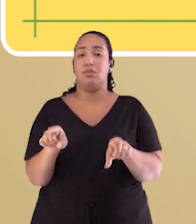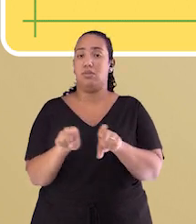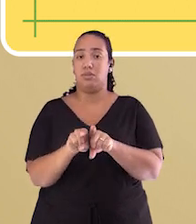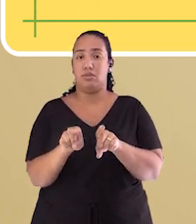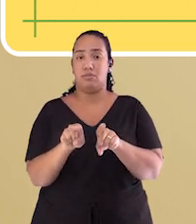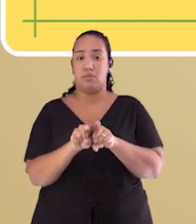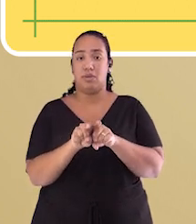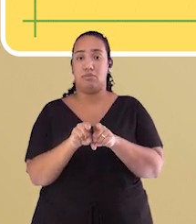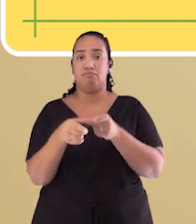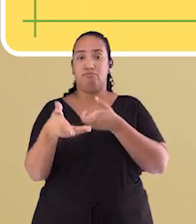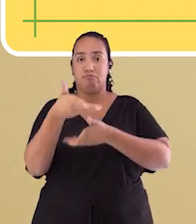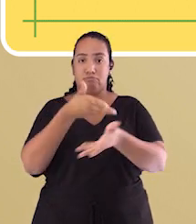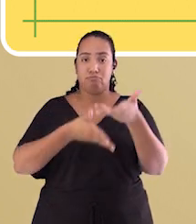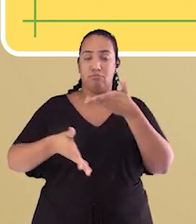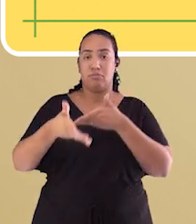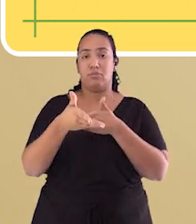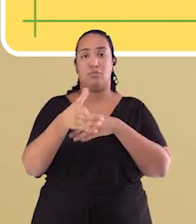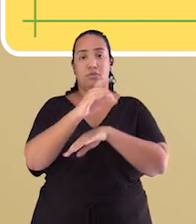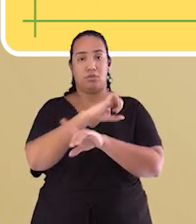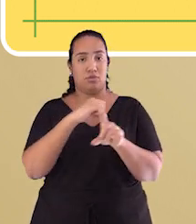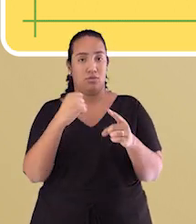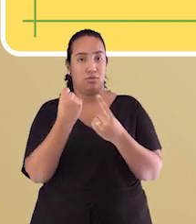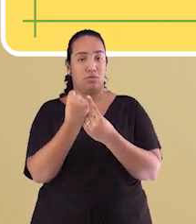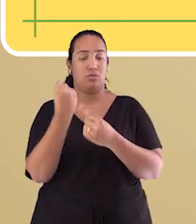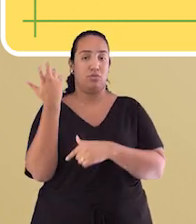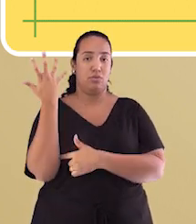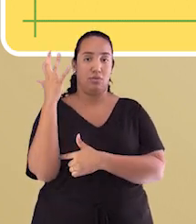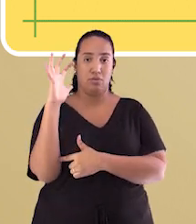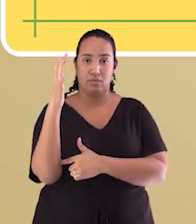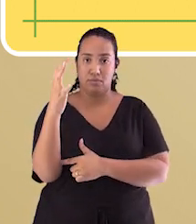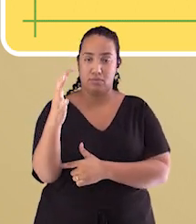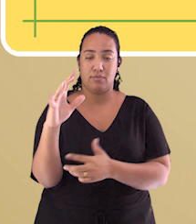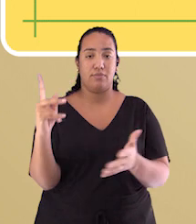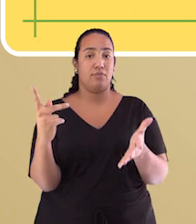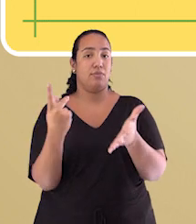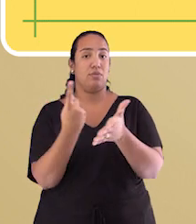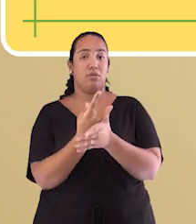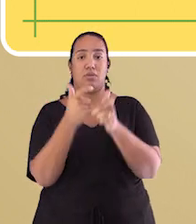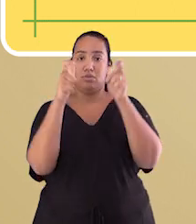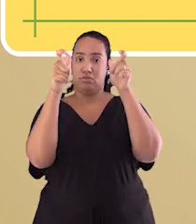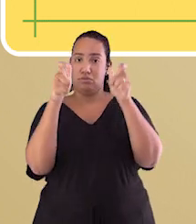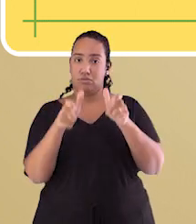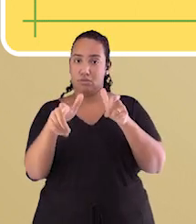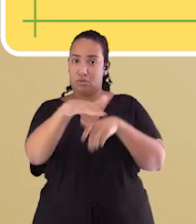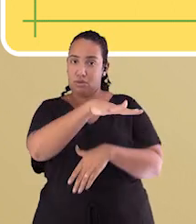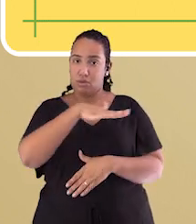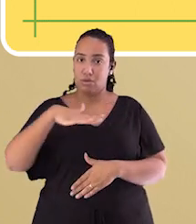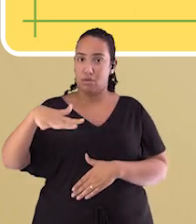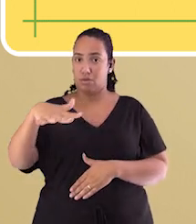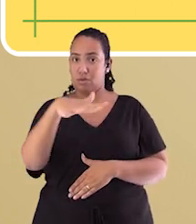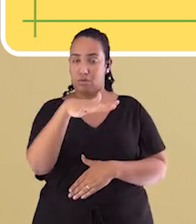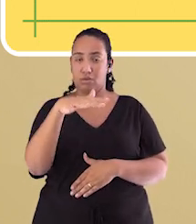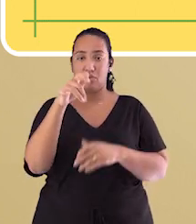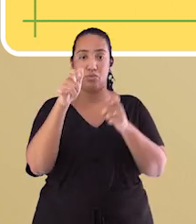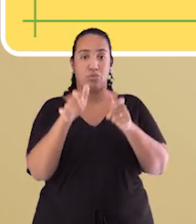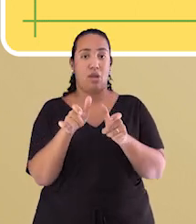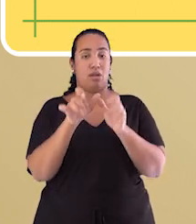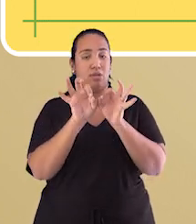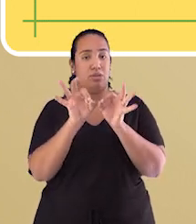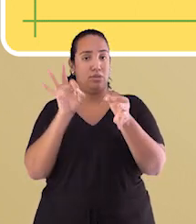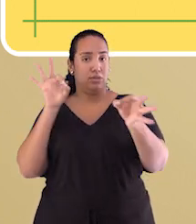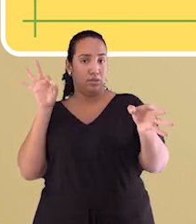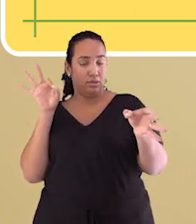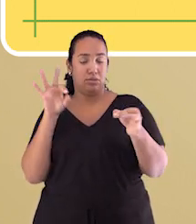e reativa nas questões socioambientais que acontecem na localidade e em espaços mais